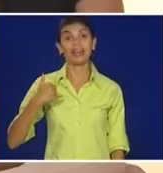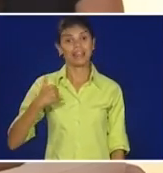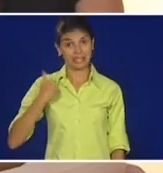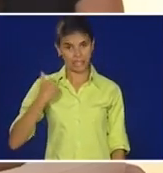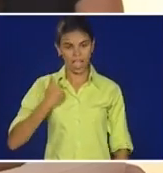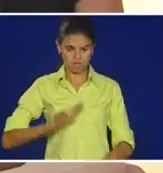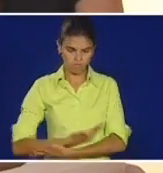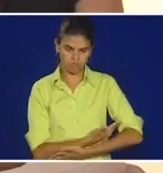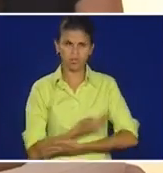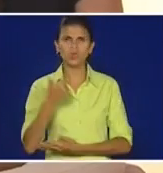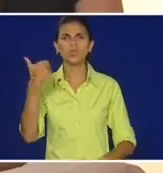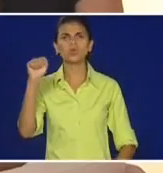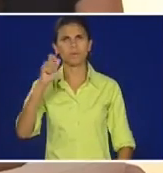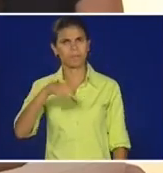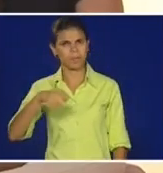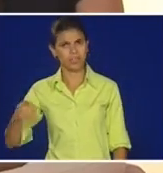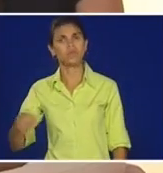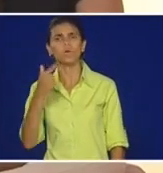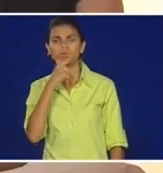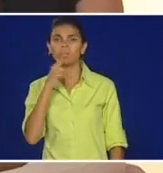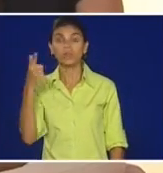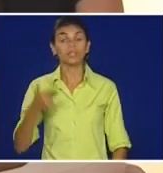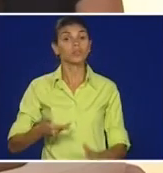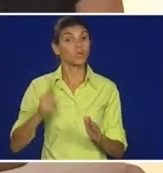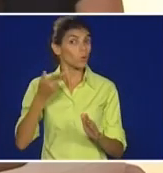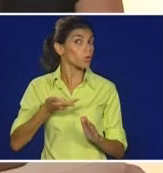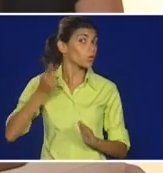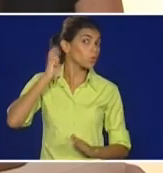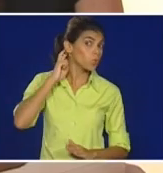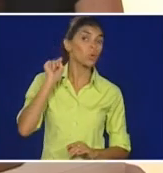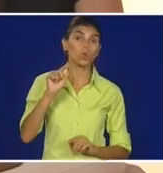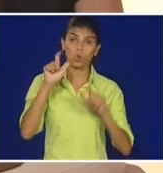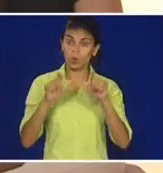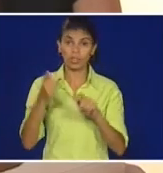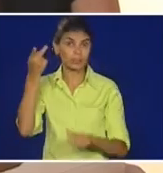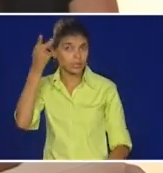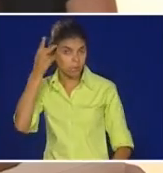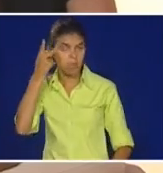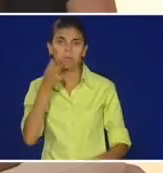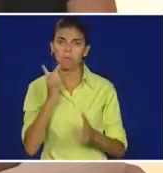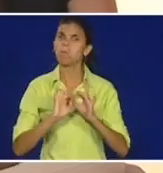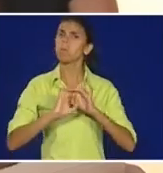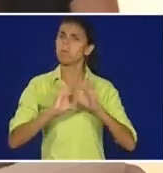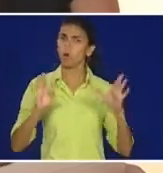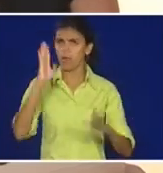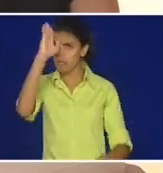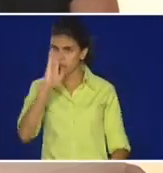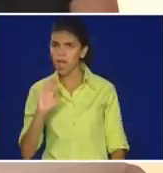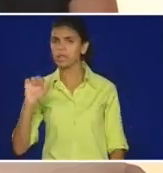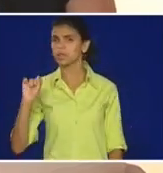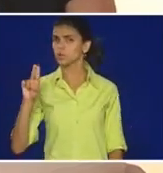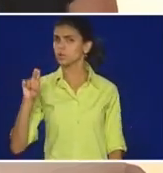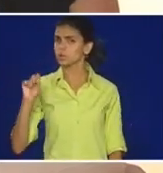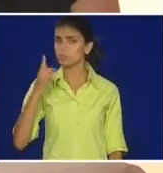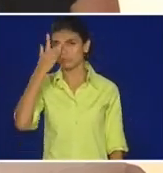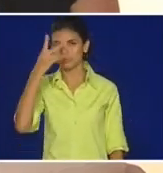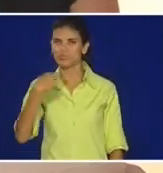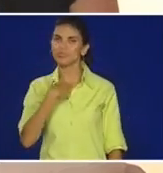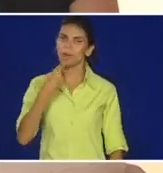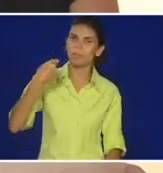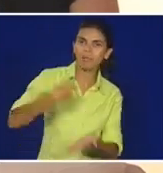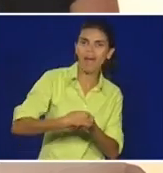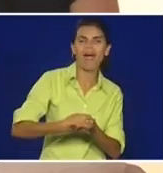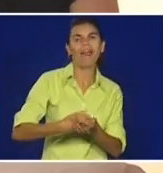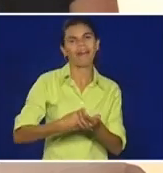Paulo. Ela está disponível tanto pelo SUS, para quem não pode pagar, como